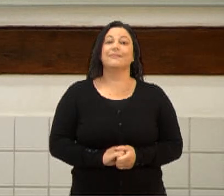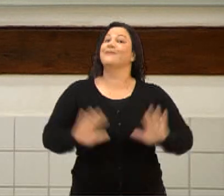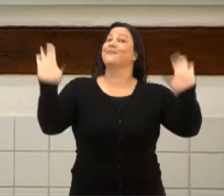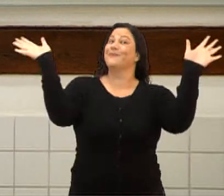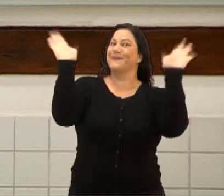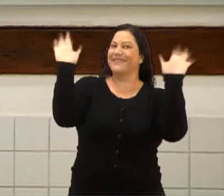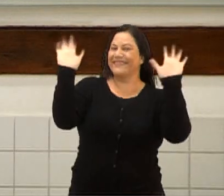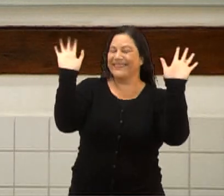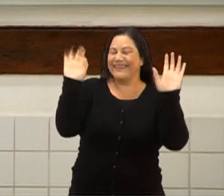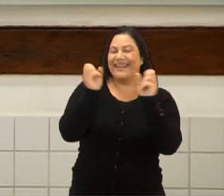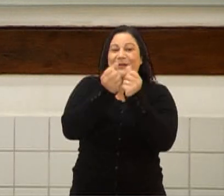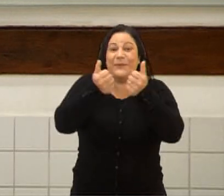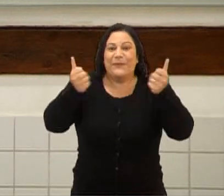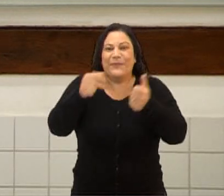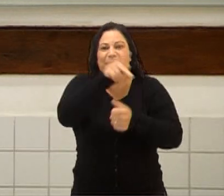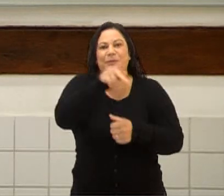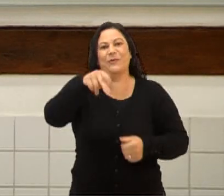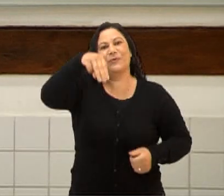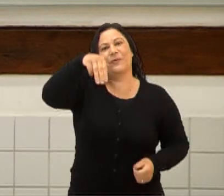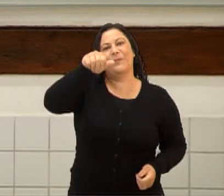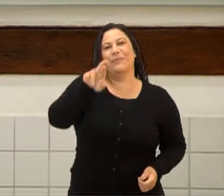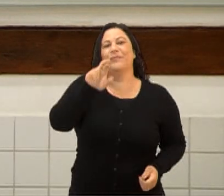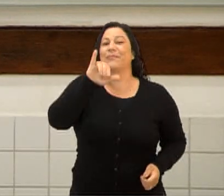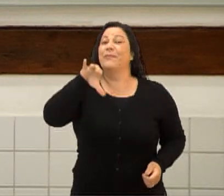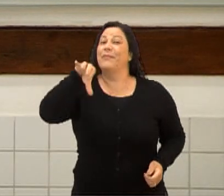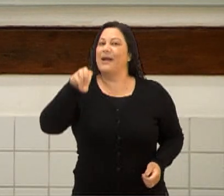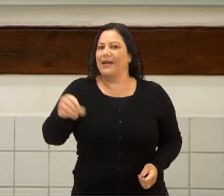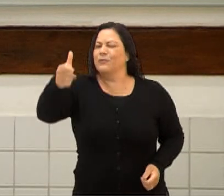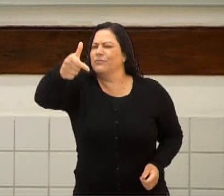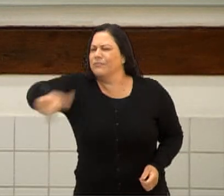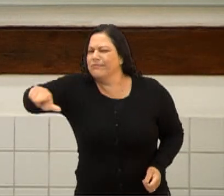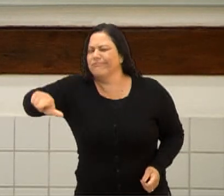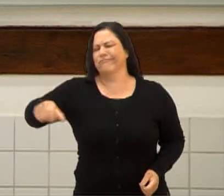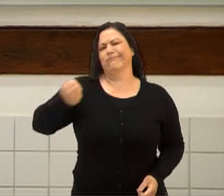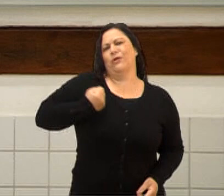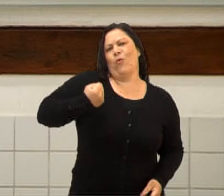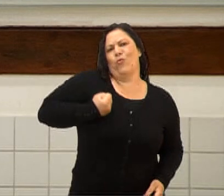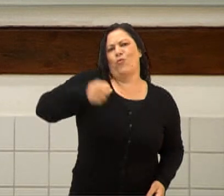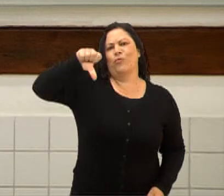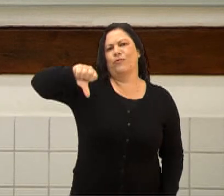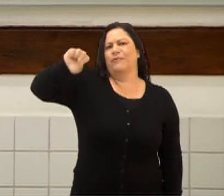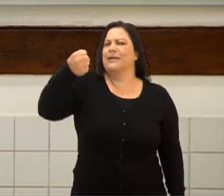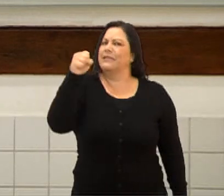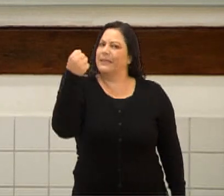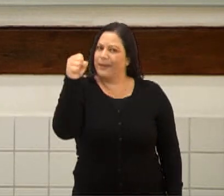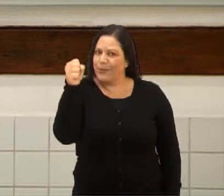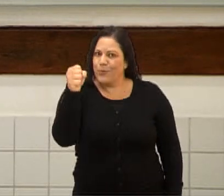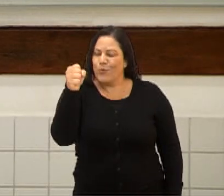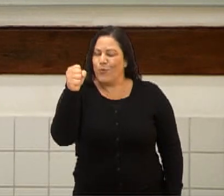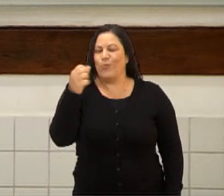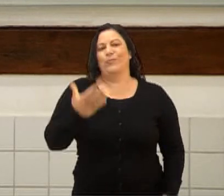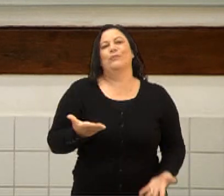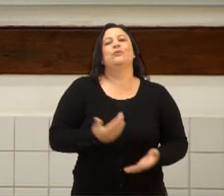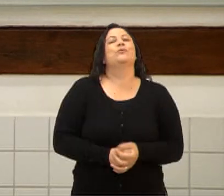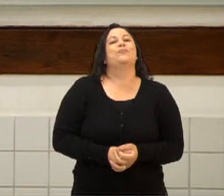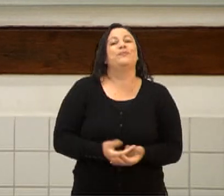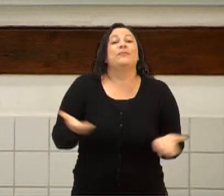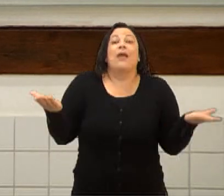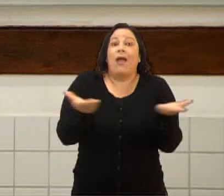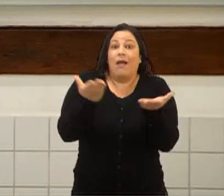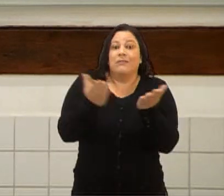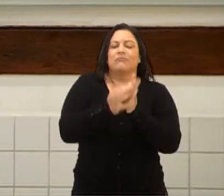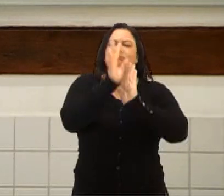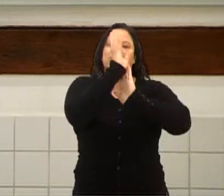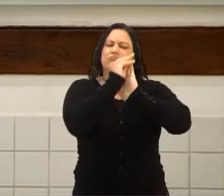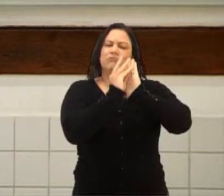Olá, turma. Professor Márcio aqui novamente com vocês agora na aula de número 98. Estamos trabalhando alguns conceitos